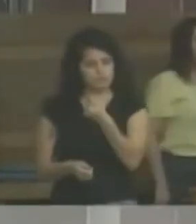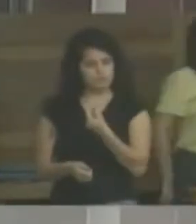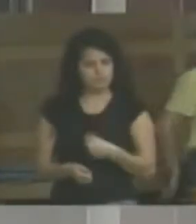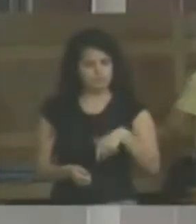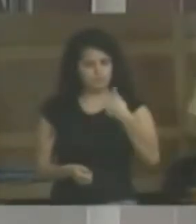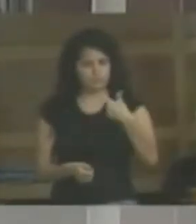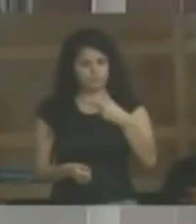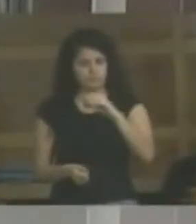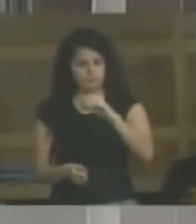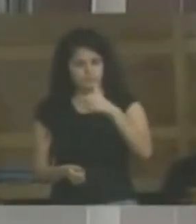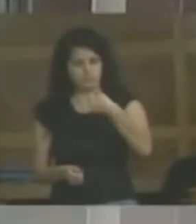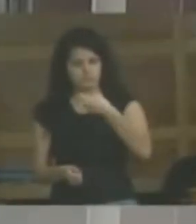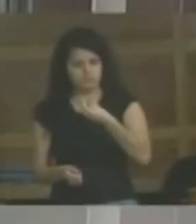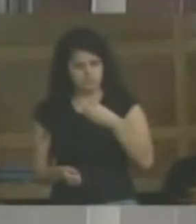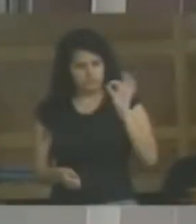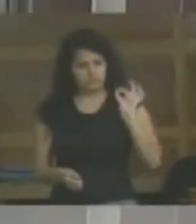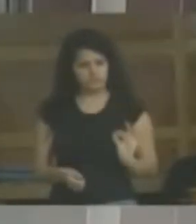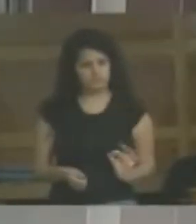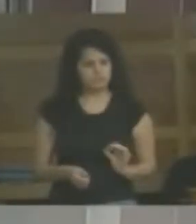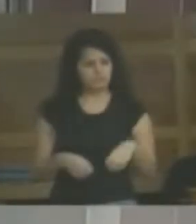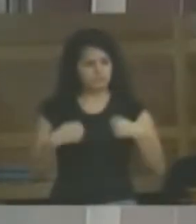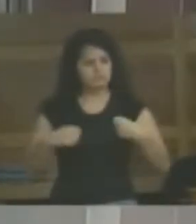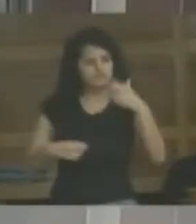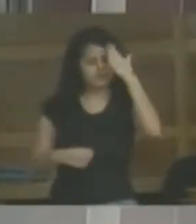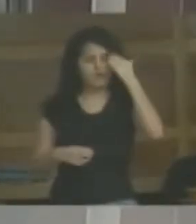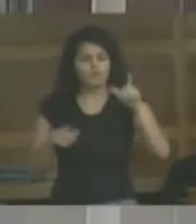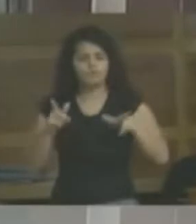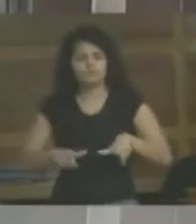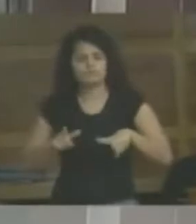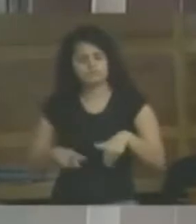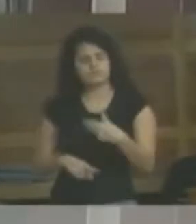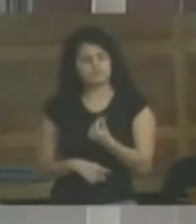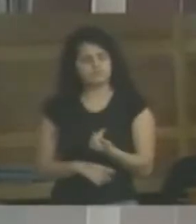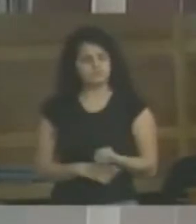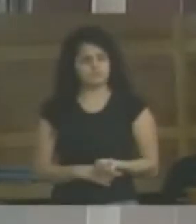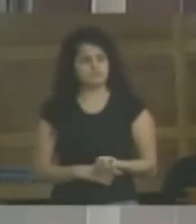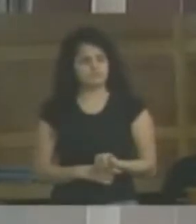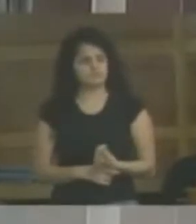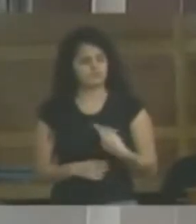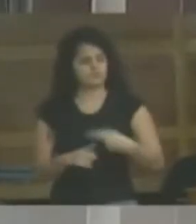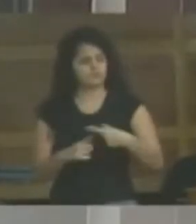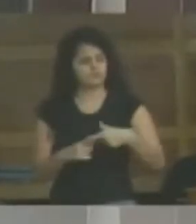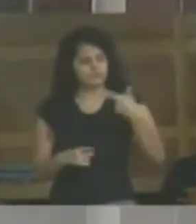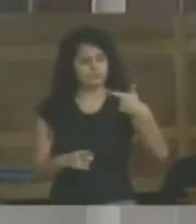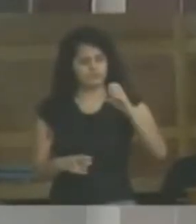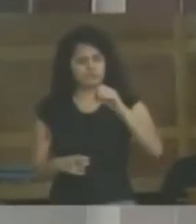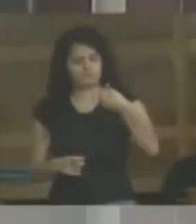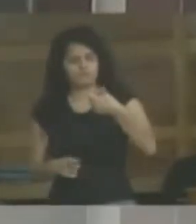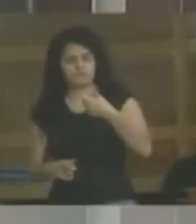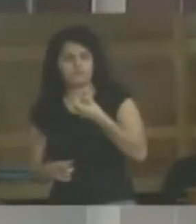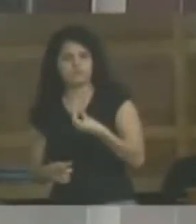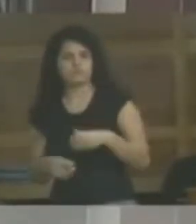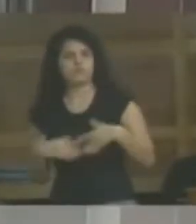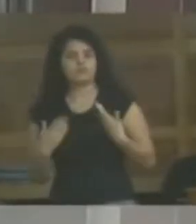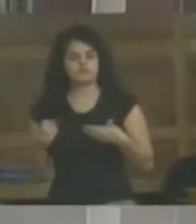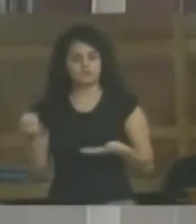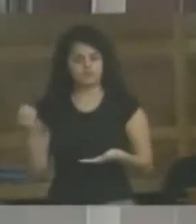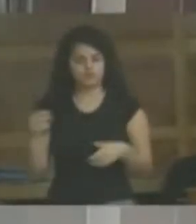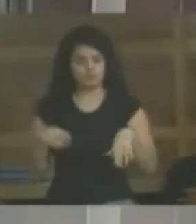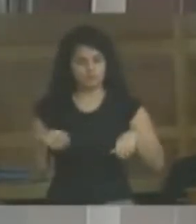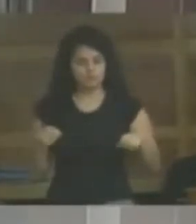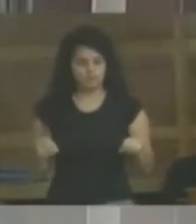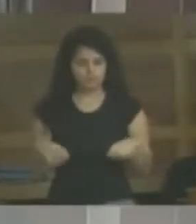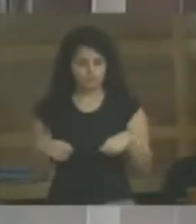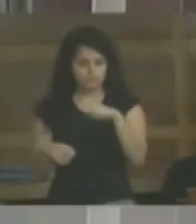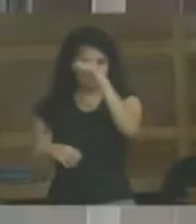2016. E está certo, tem que saber onde é que está essa verba mesmo. Porque em 2016, quem estava no poder, vereador Léo,